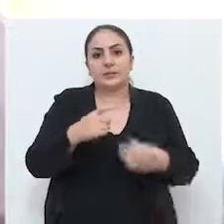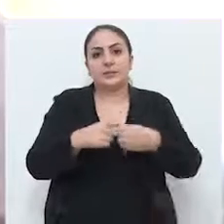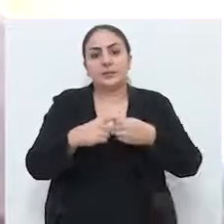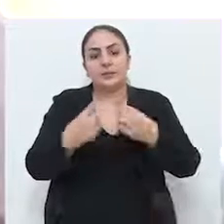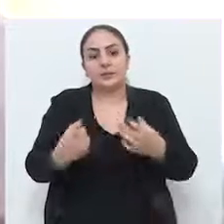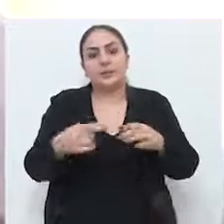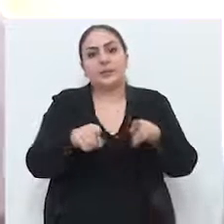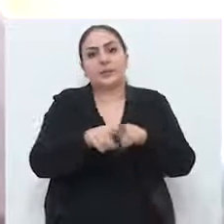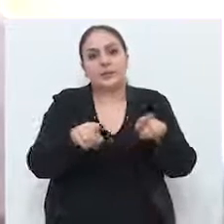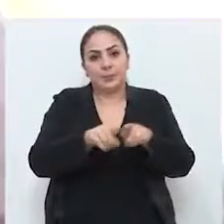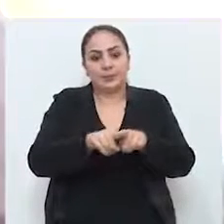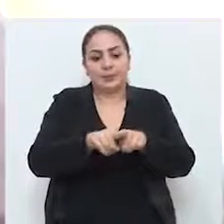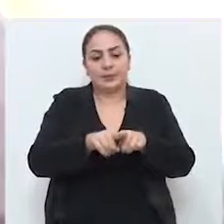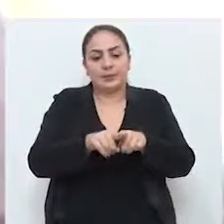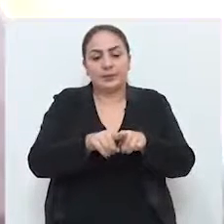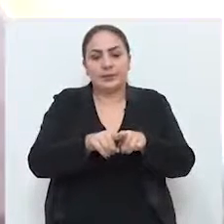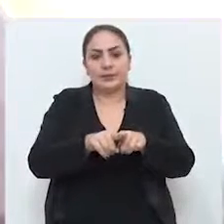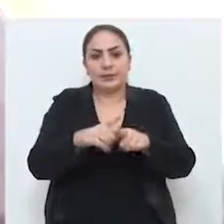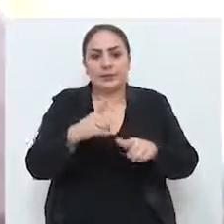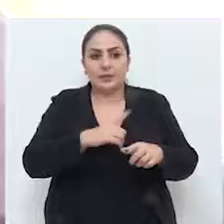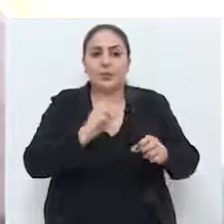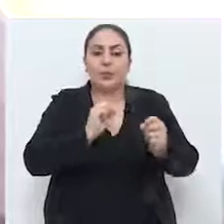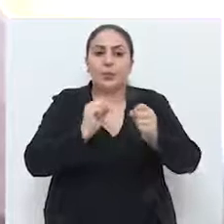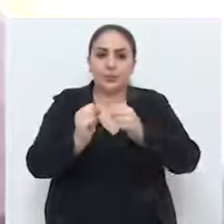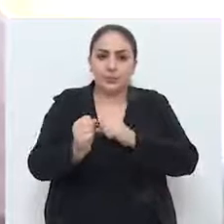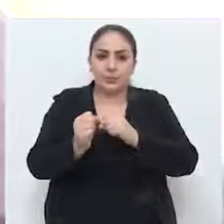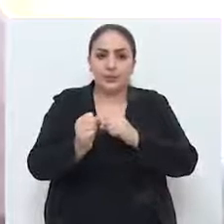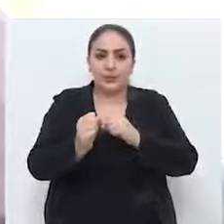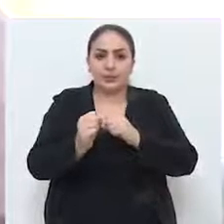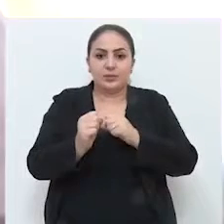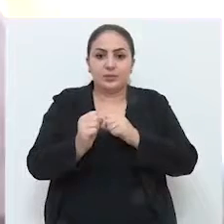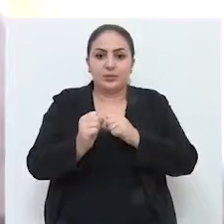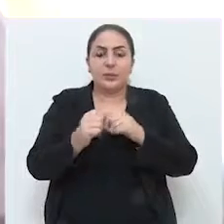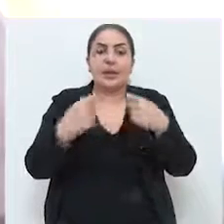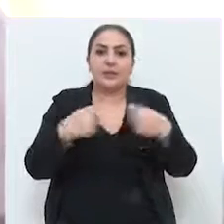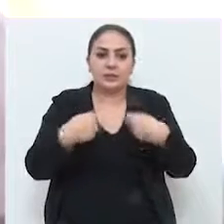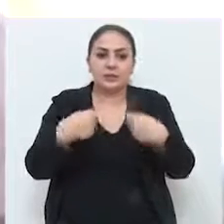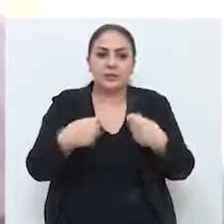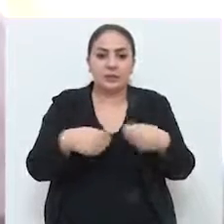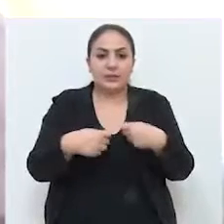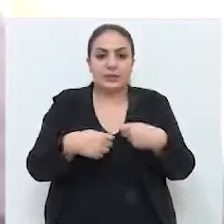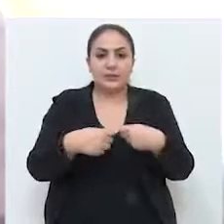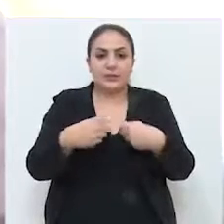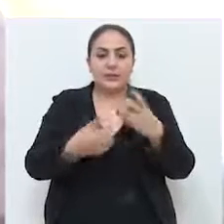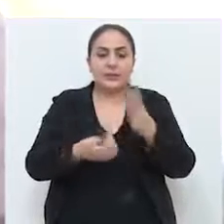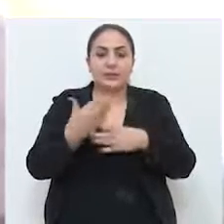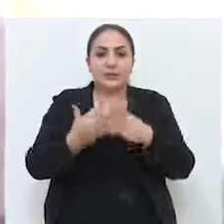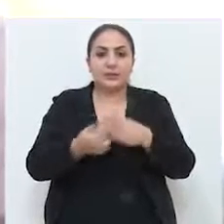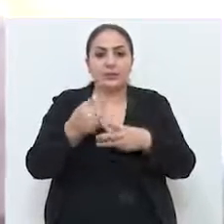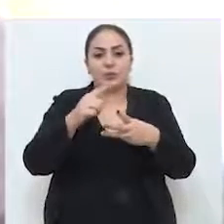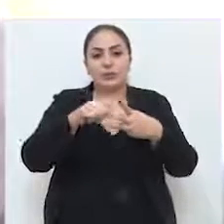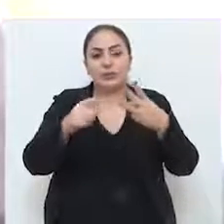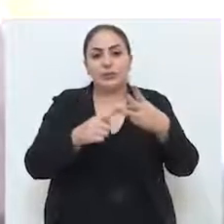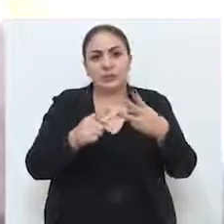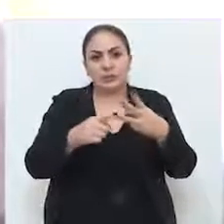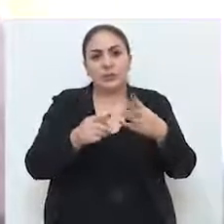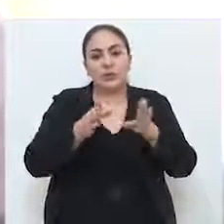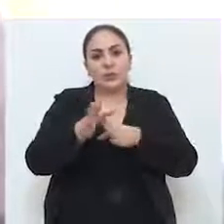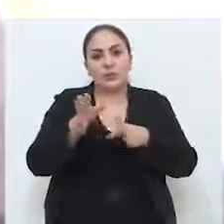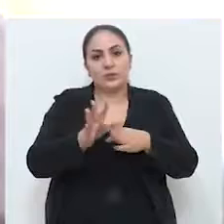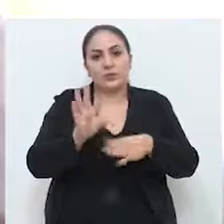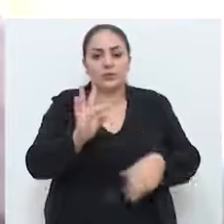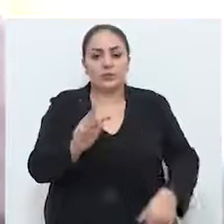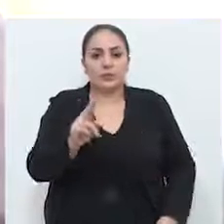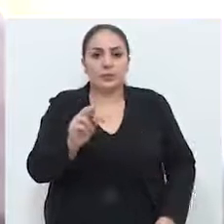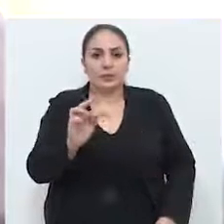essa desvinculação, inclusive com a possibilidade e a necessidade de criação do terceiro Conselho